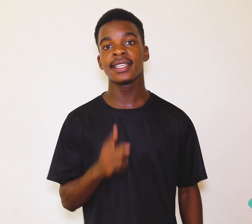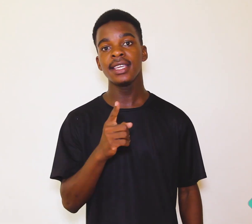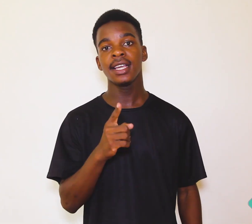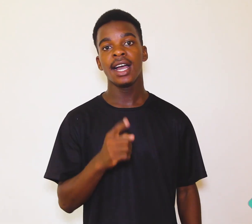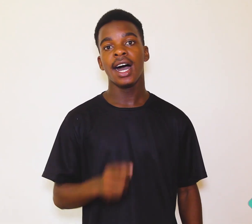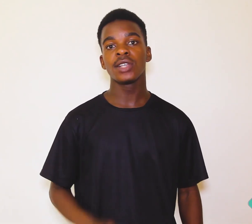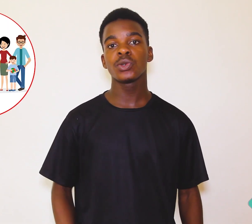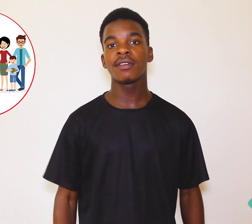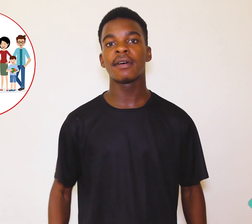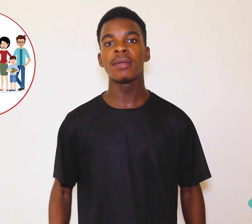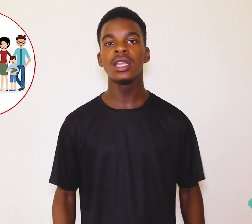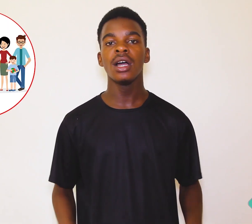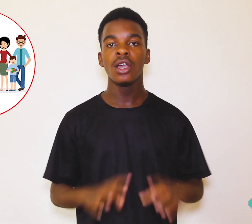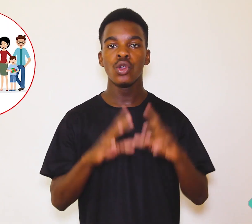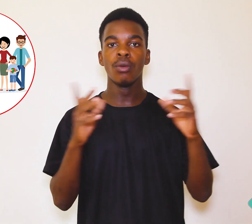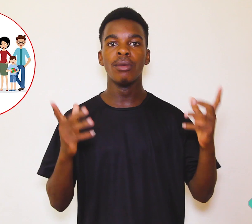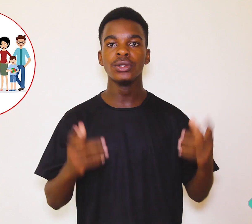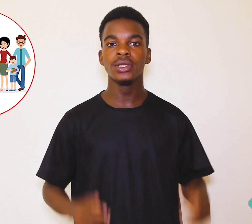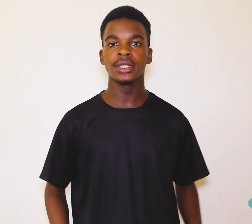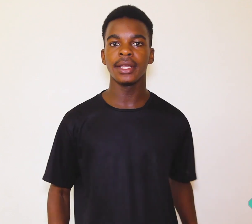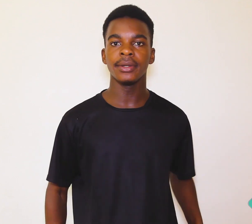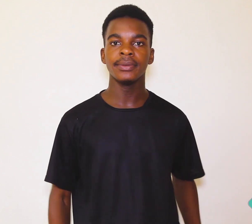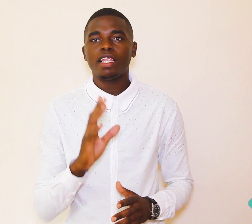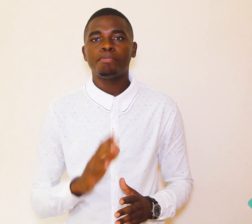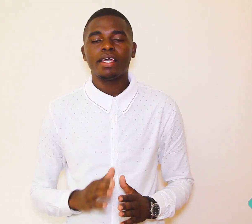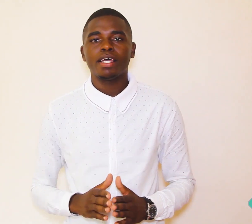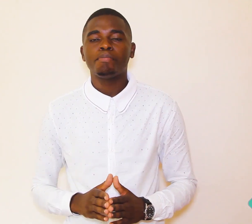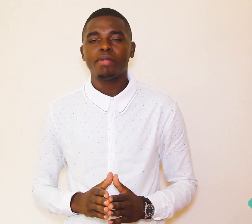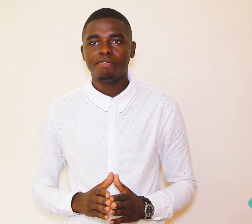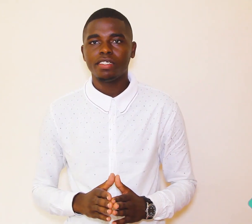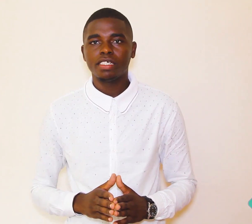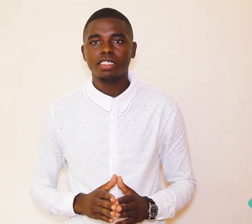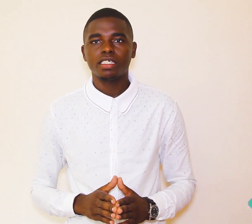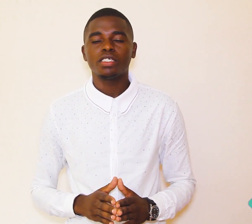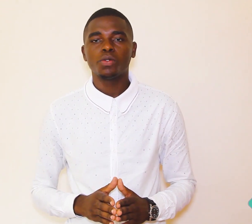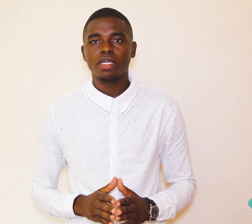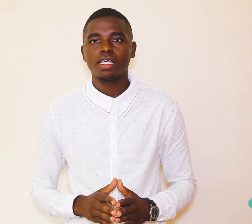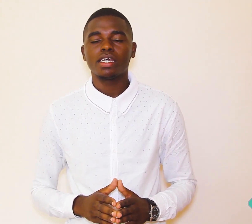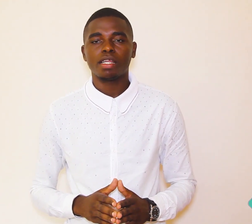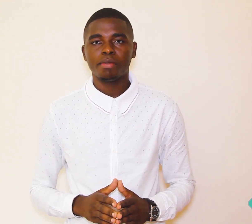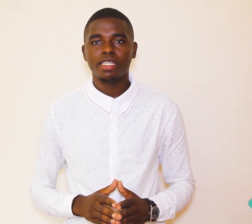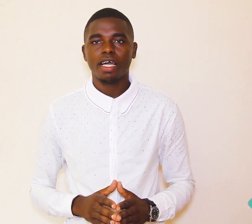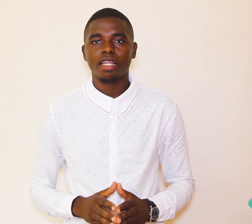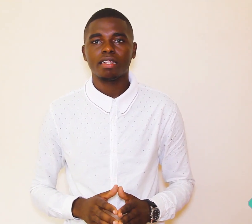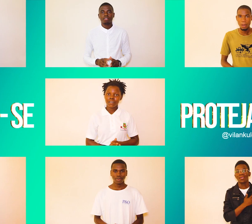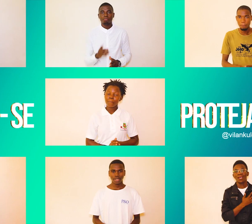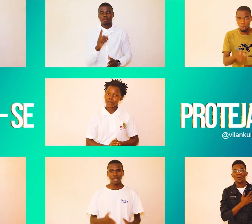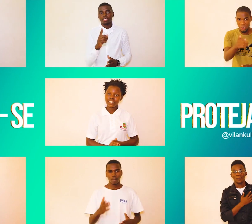protegerá a si, a sua família e o mundo inteiro. Vale a pena prevenir-se.